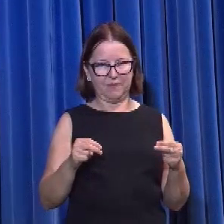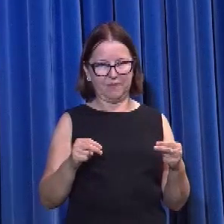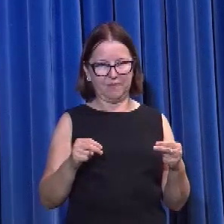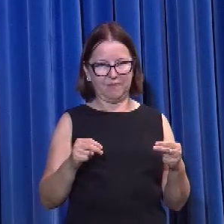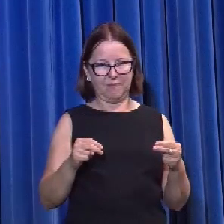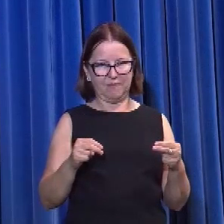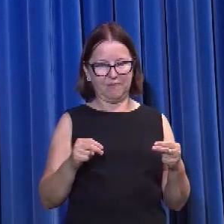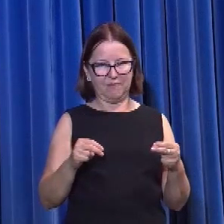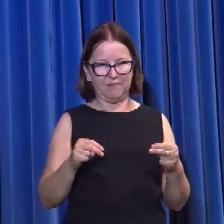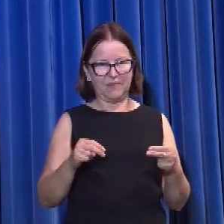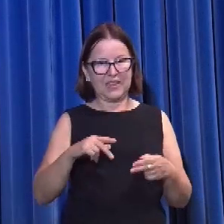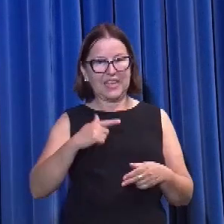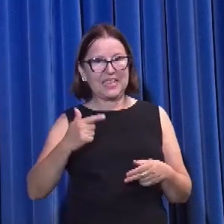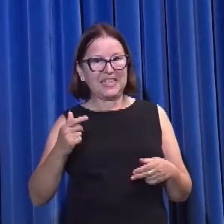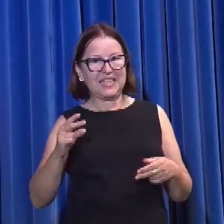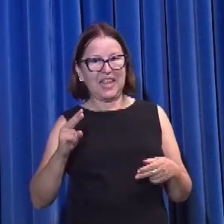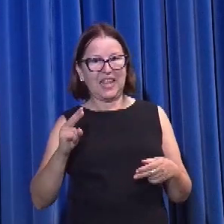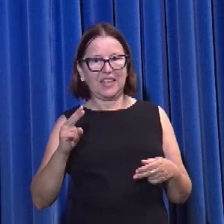imprestáveis.